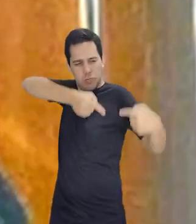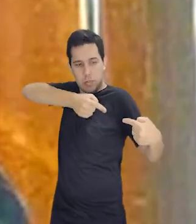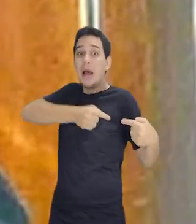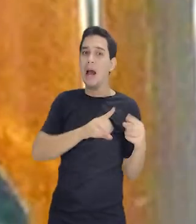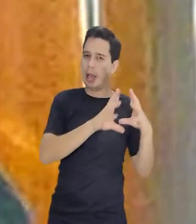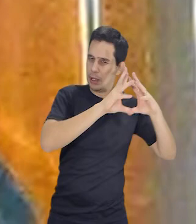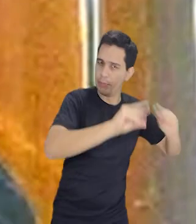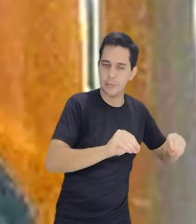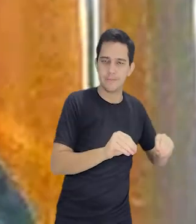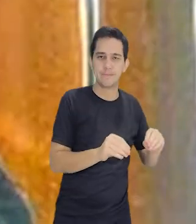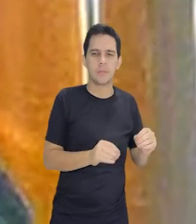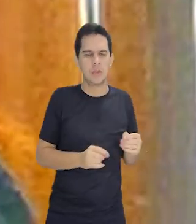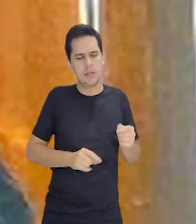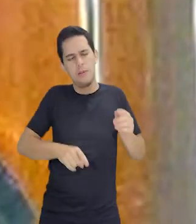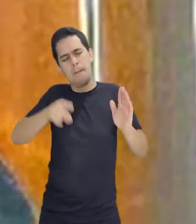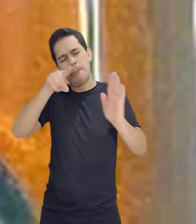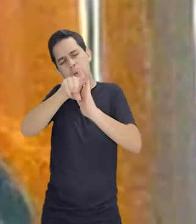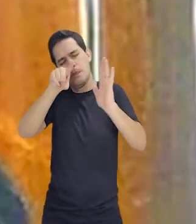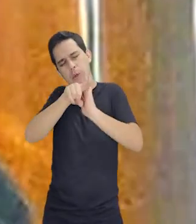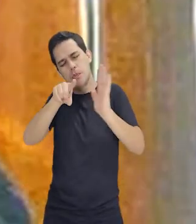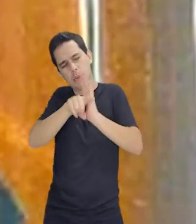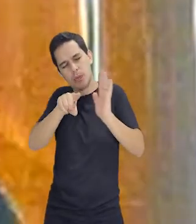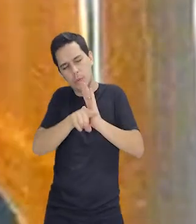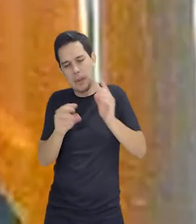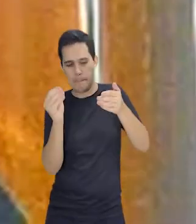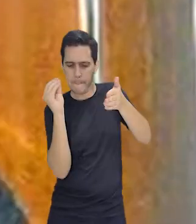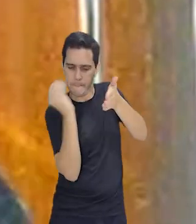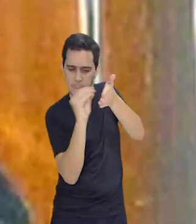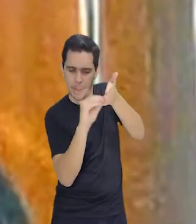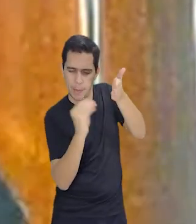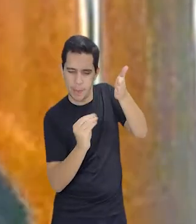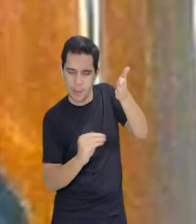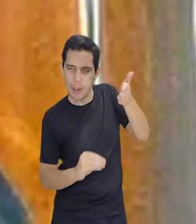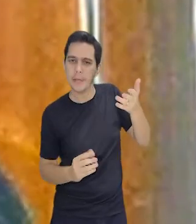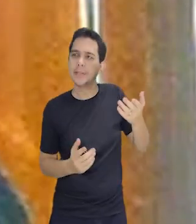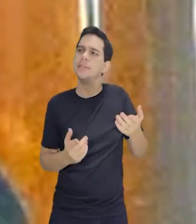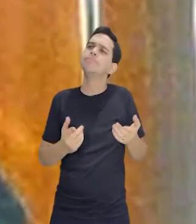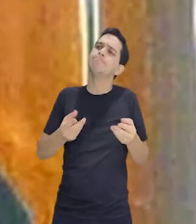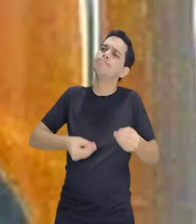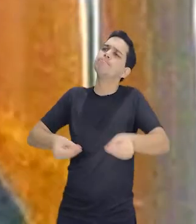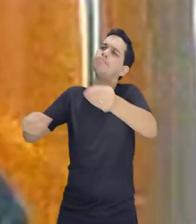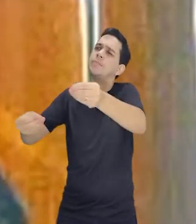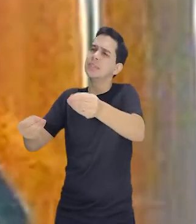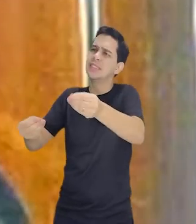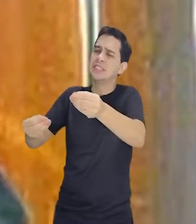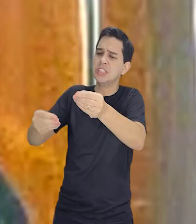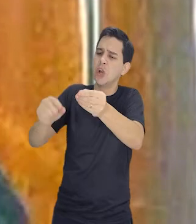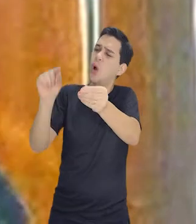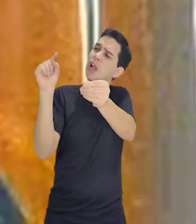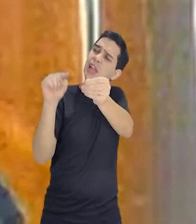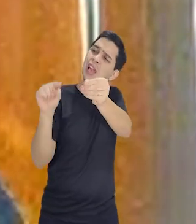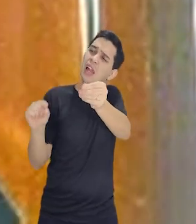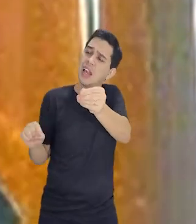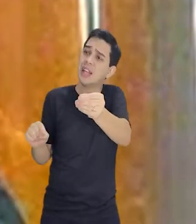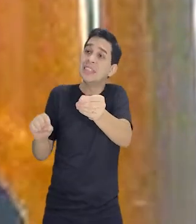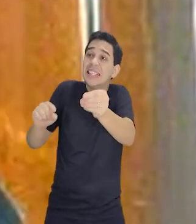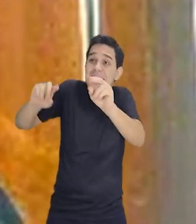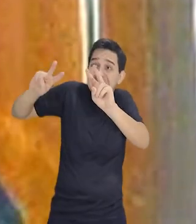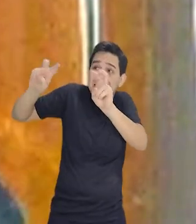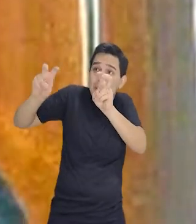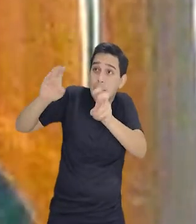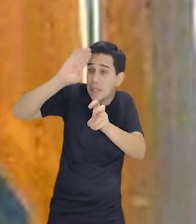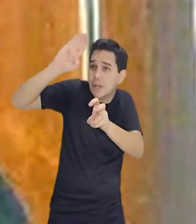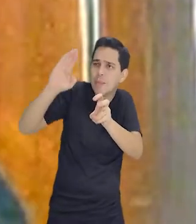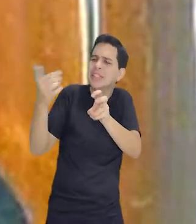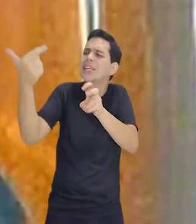por promotores e procuradores de justiça para a escolha de subtemas a serem trabalhados. E, em seguida, nós fizemos vários